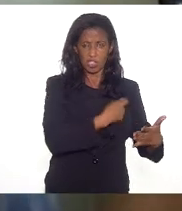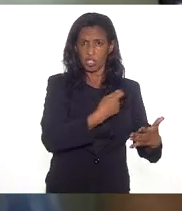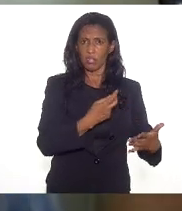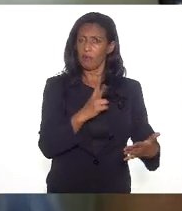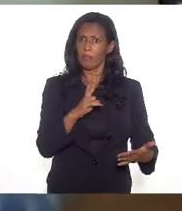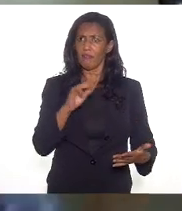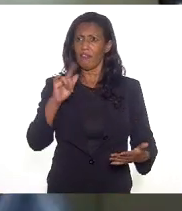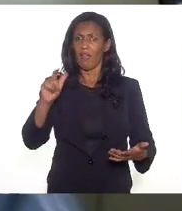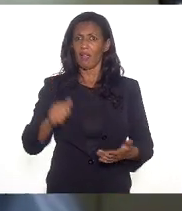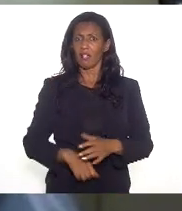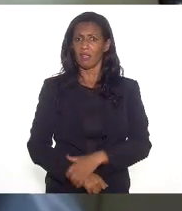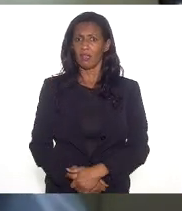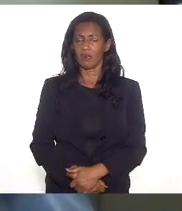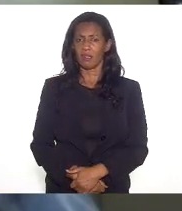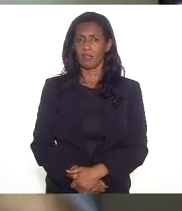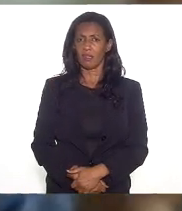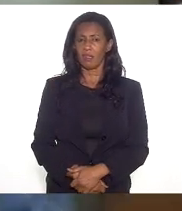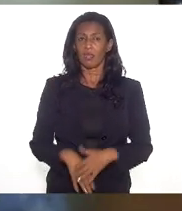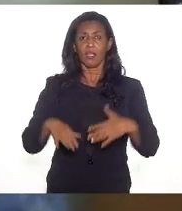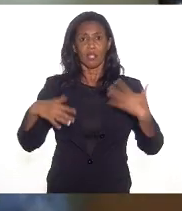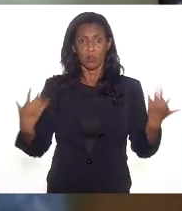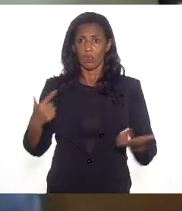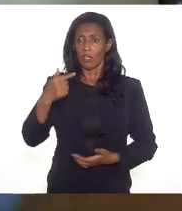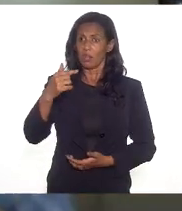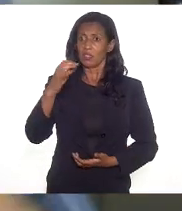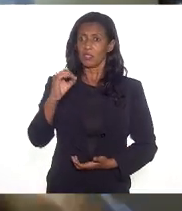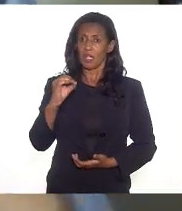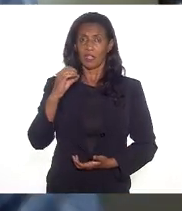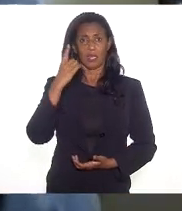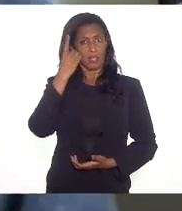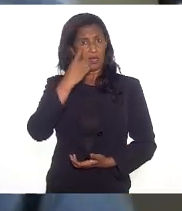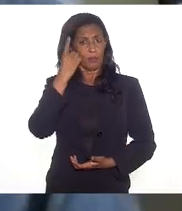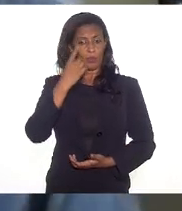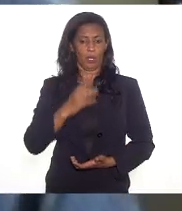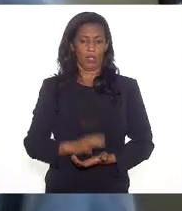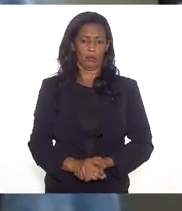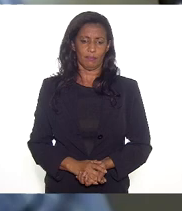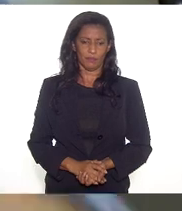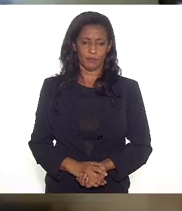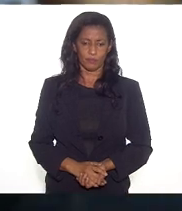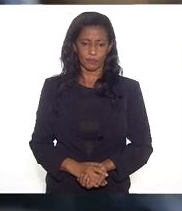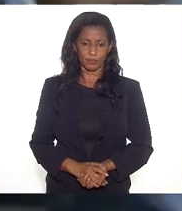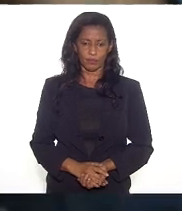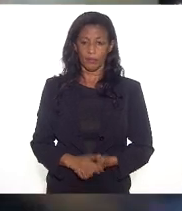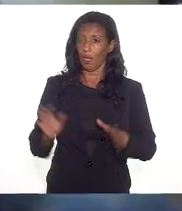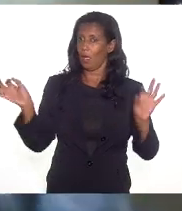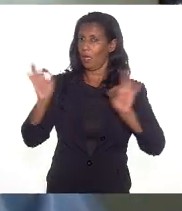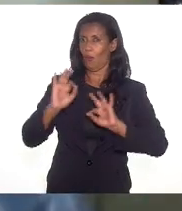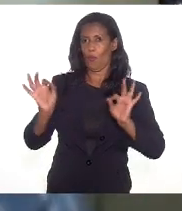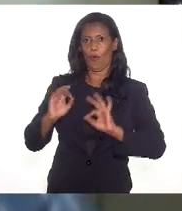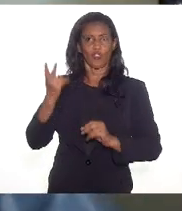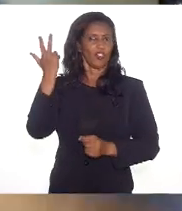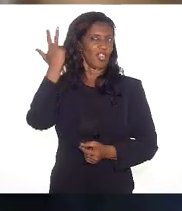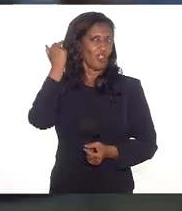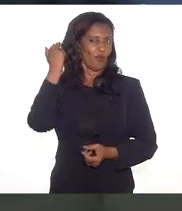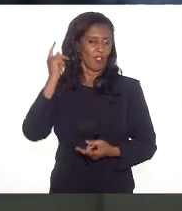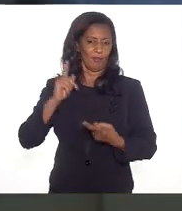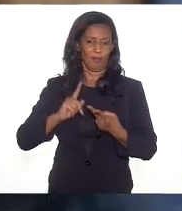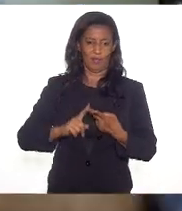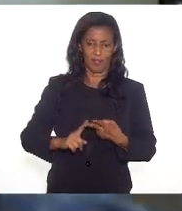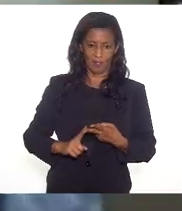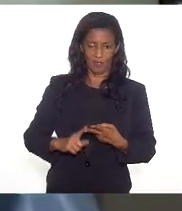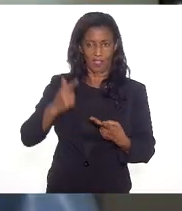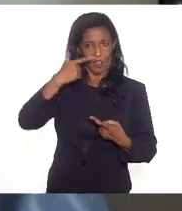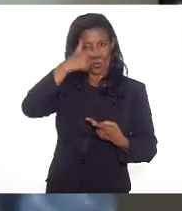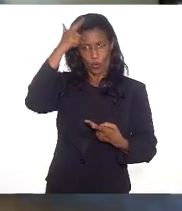vaga, inclusive os 70 deputados. Aliás, não poderia nem o deputado Eliomar, nem o